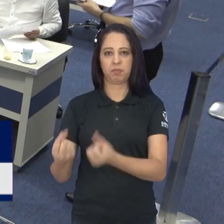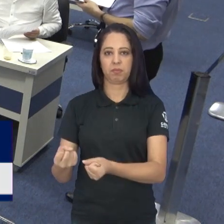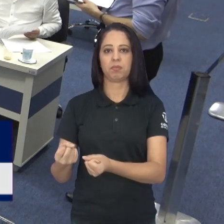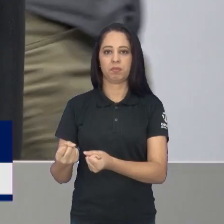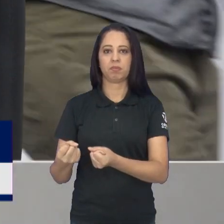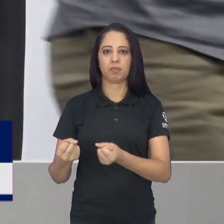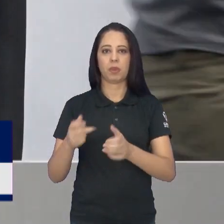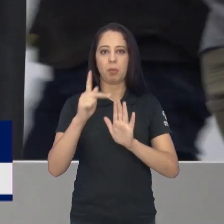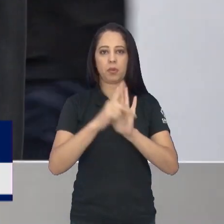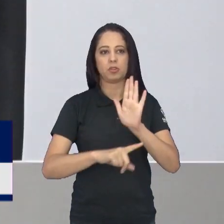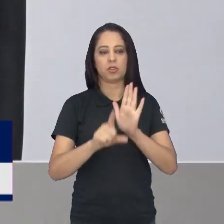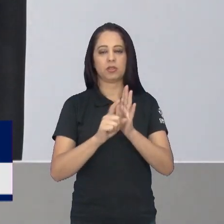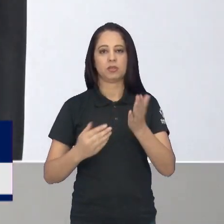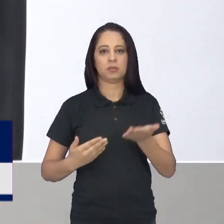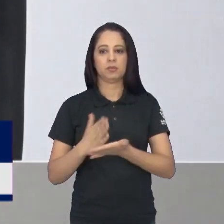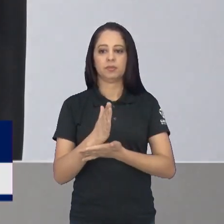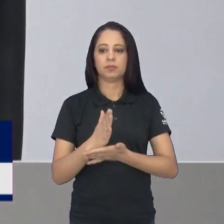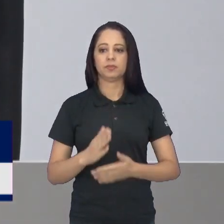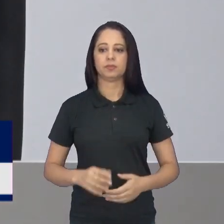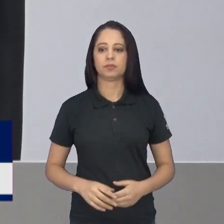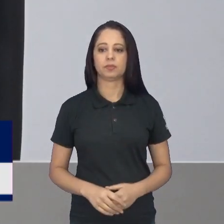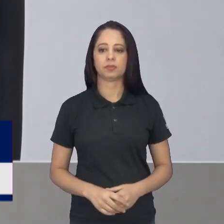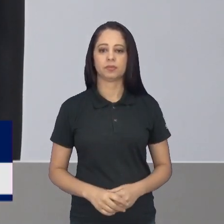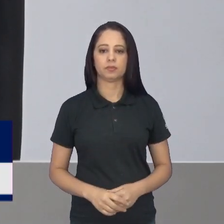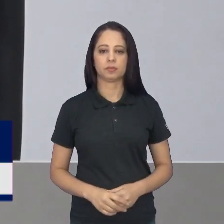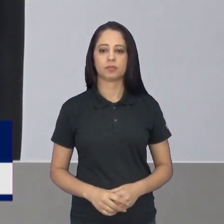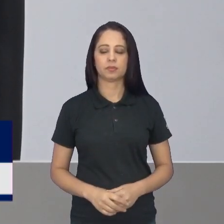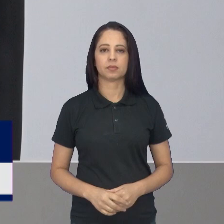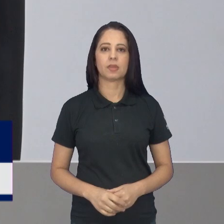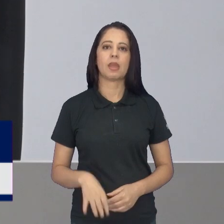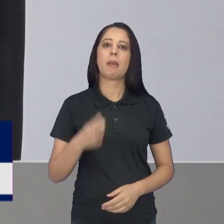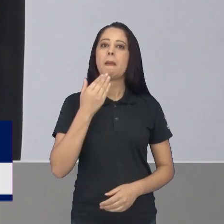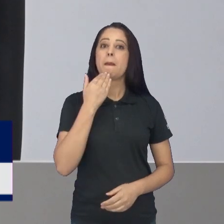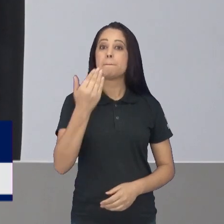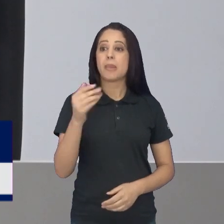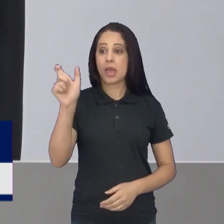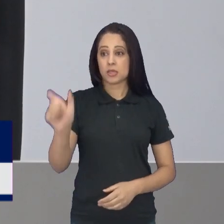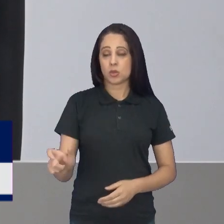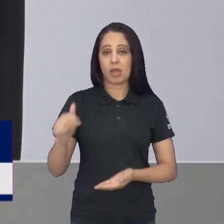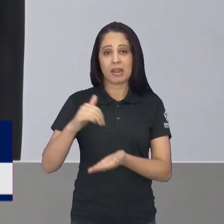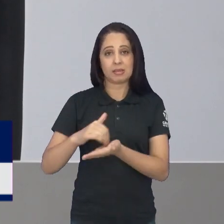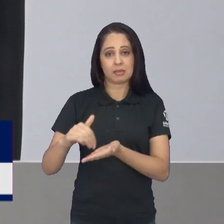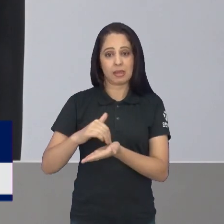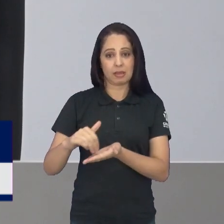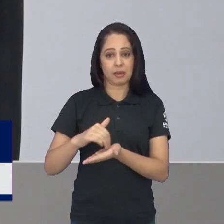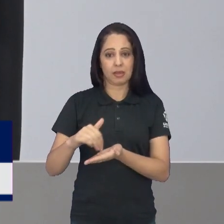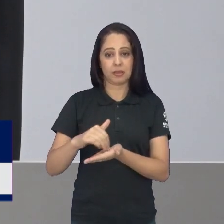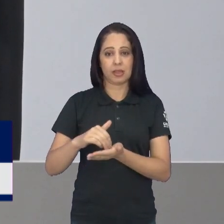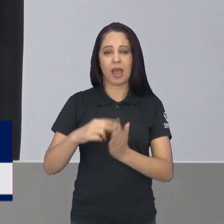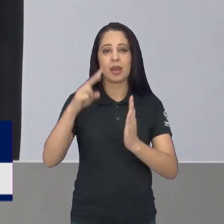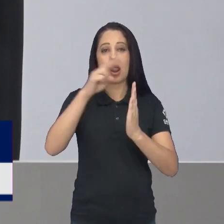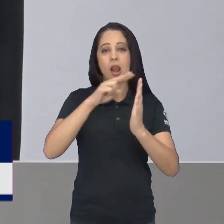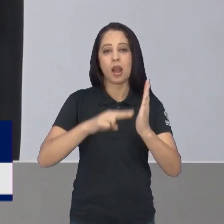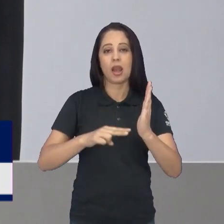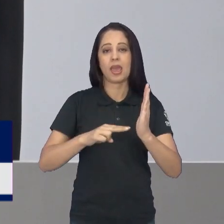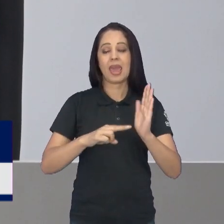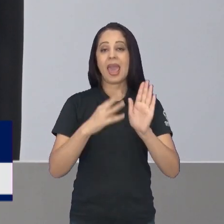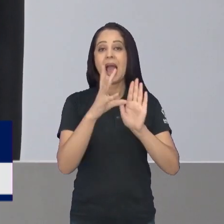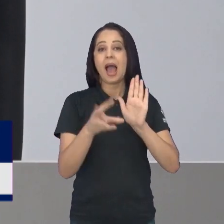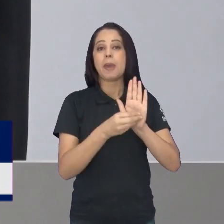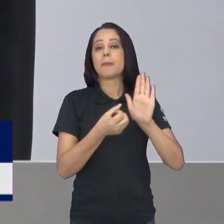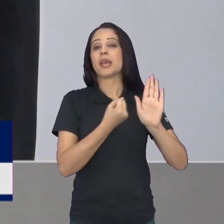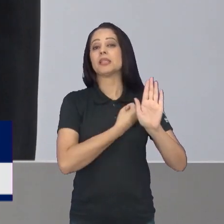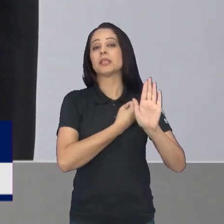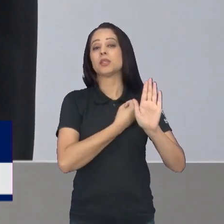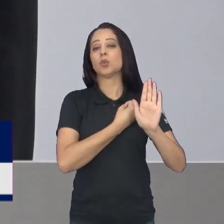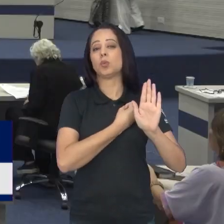voto contrário, a tramitação está aprovada. Solicito ao primeiro secretário que faça a leitura da emenda que teve sua